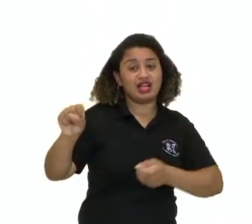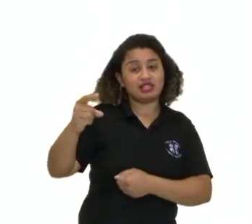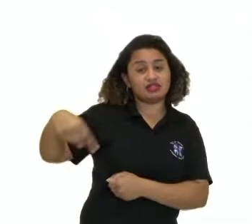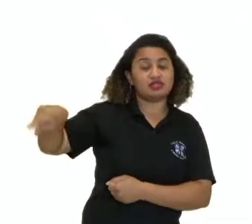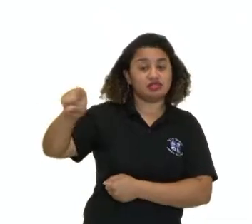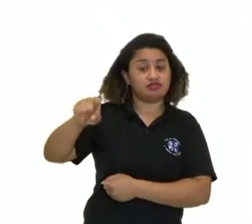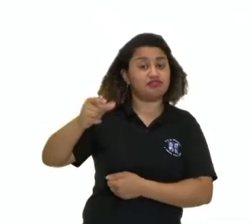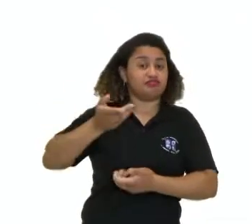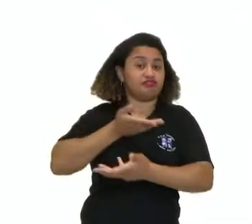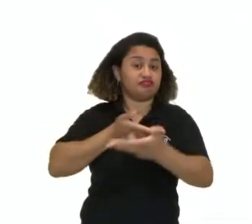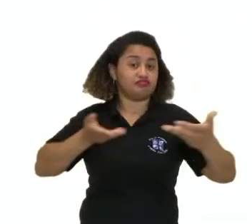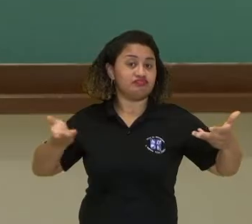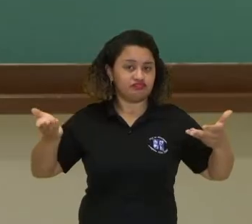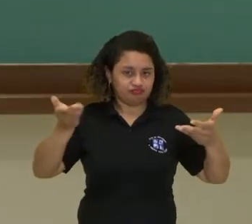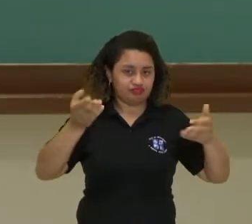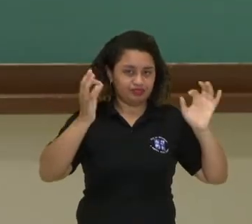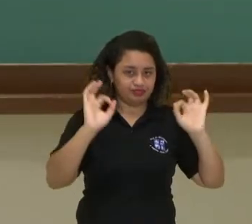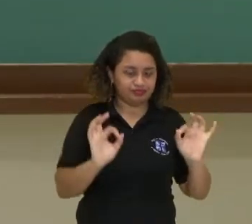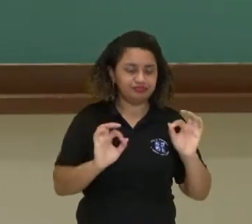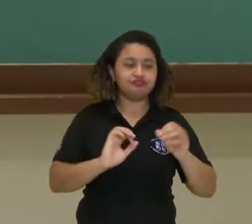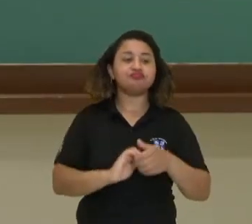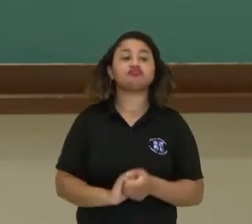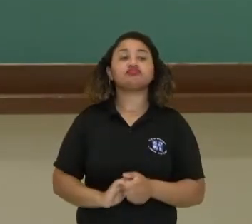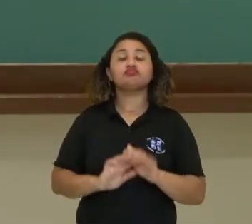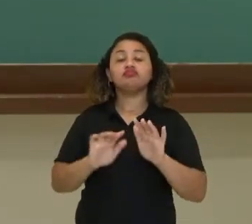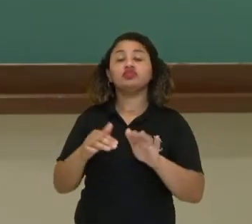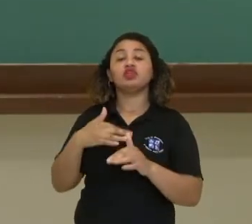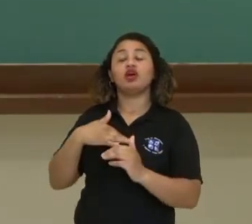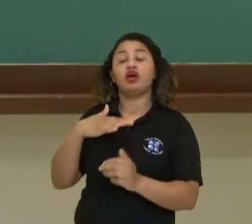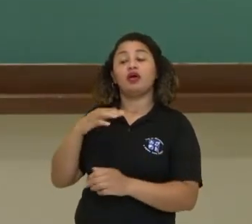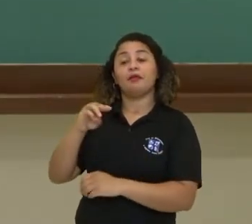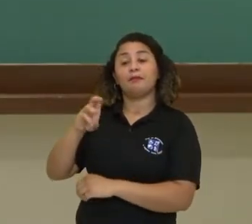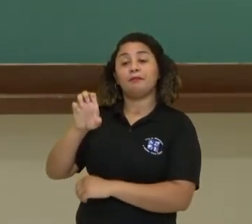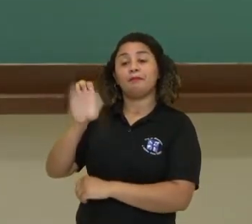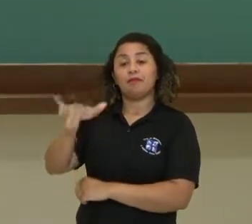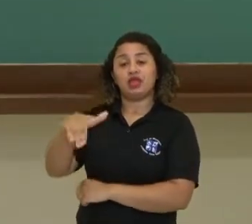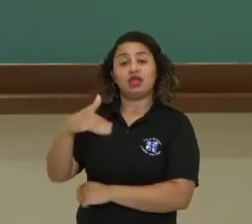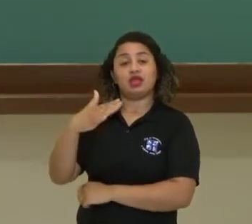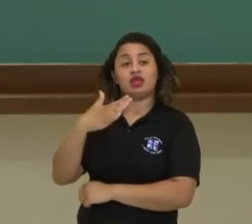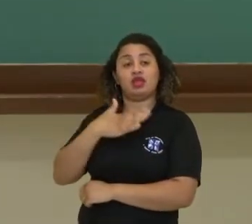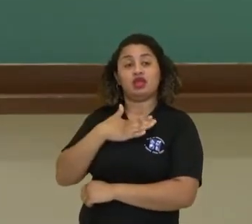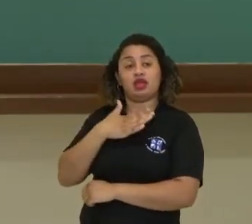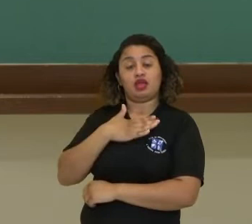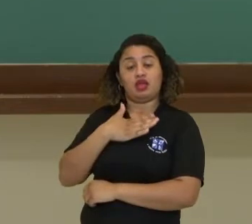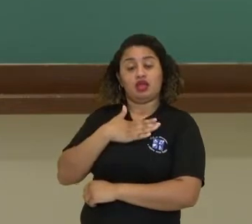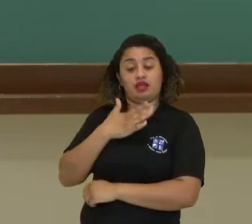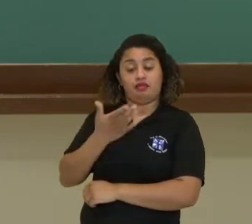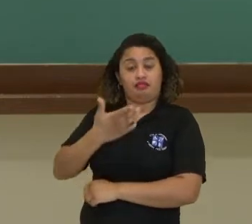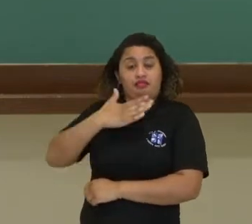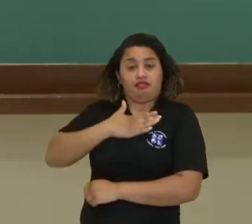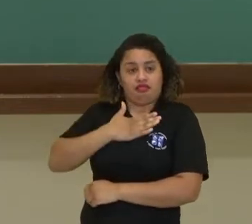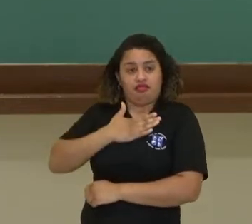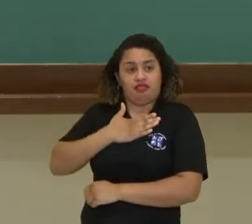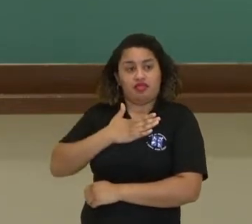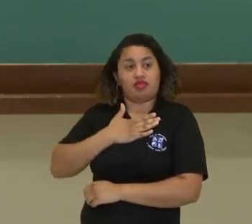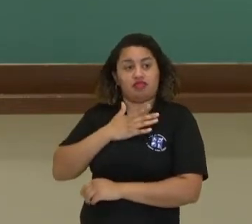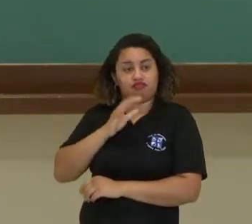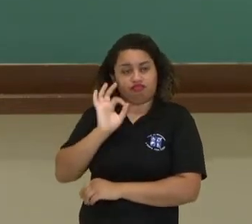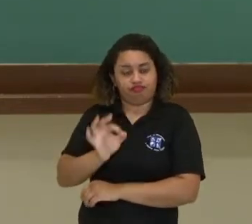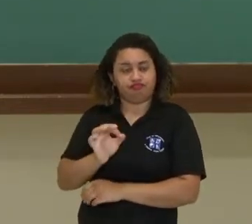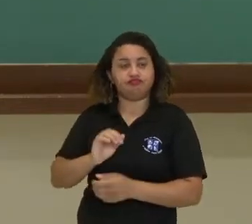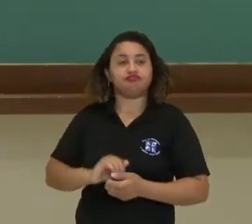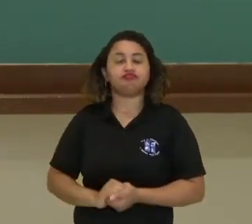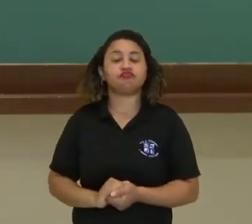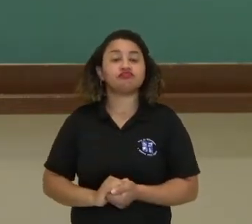do caso oblíquo eu falo de mim e o meu o pronome possessivo